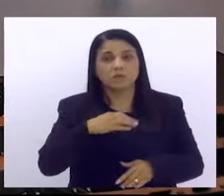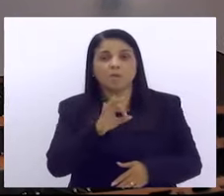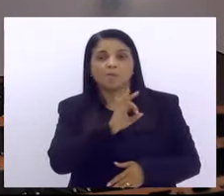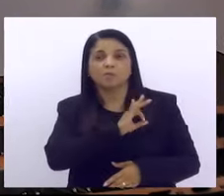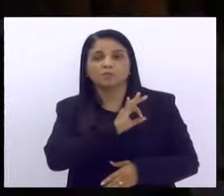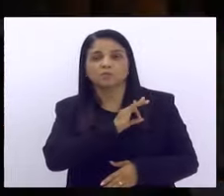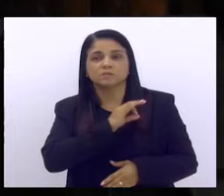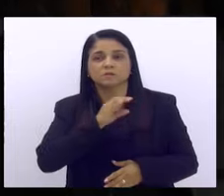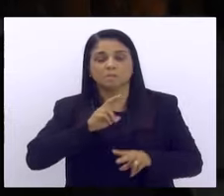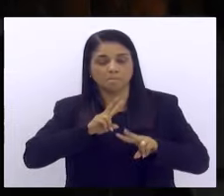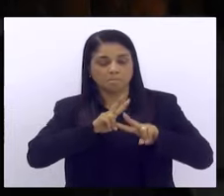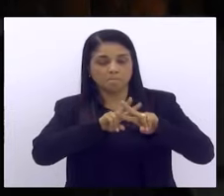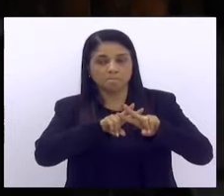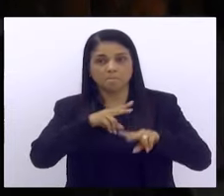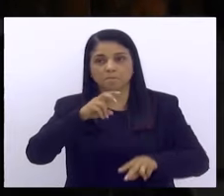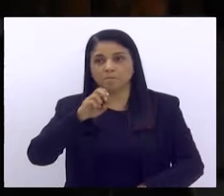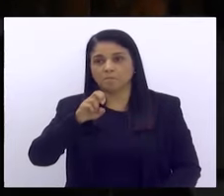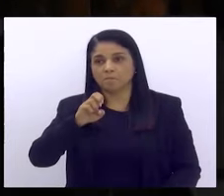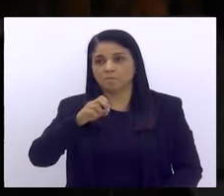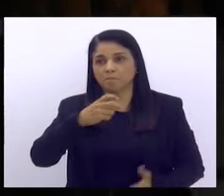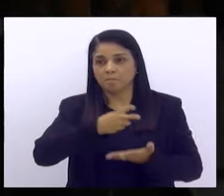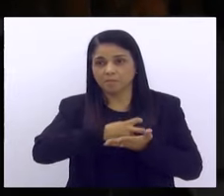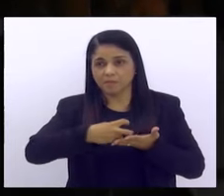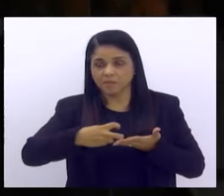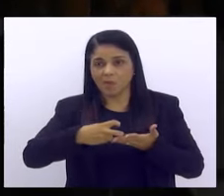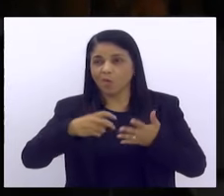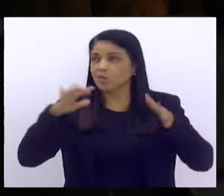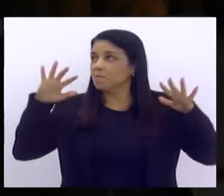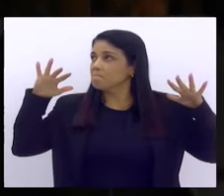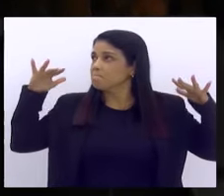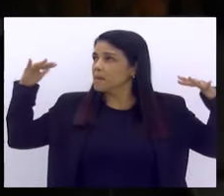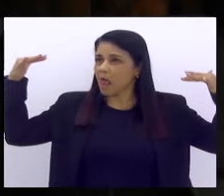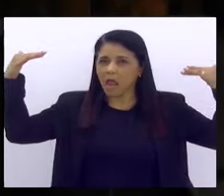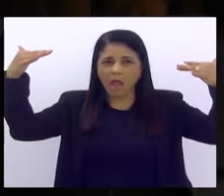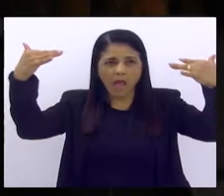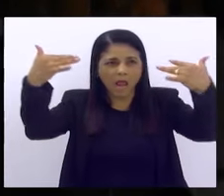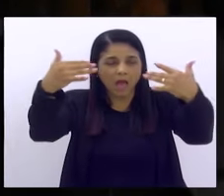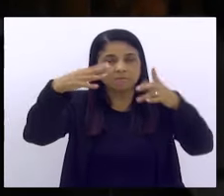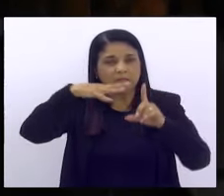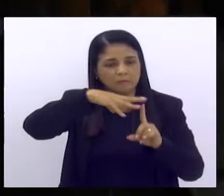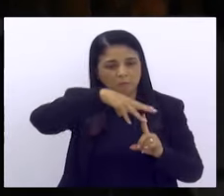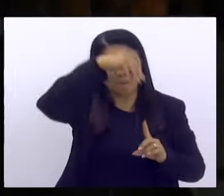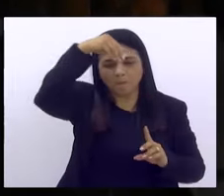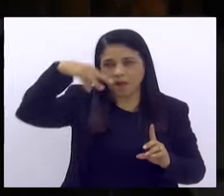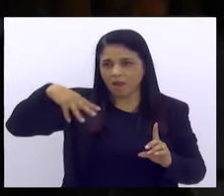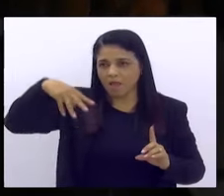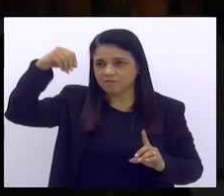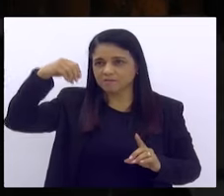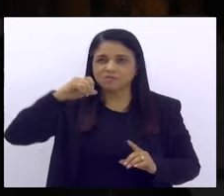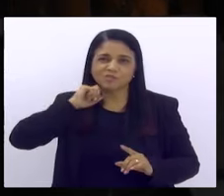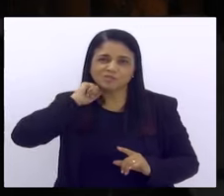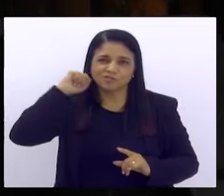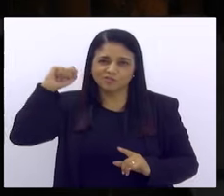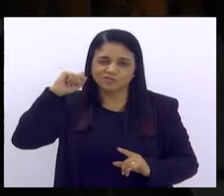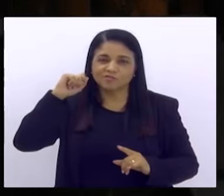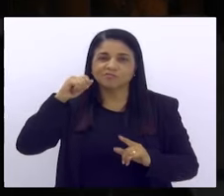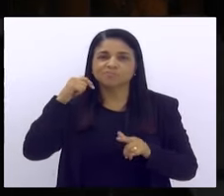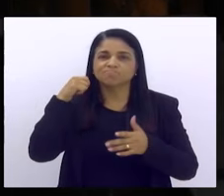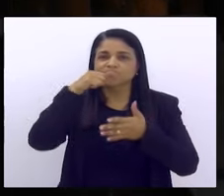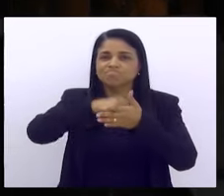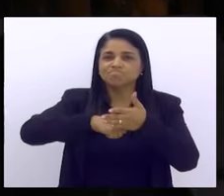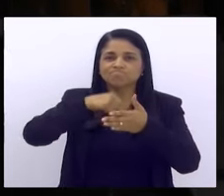de Janeiro, que lotavam as galerias ainda no Palácio Tiradentes, pleiteando algo de